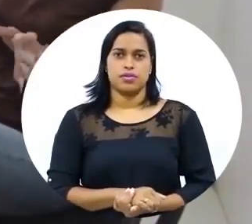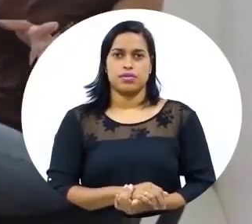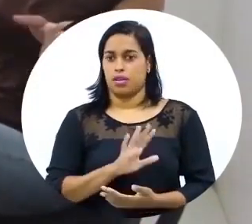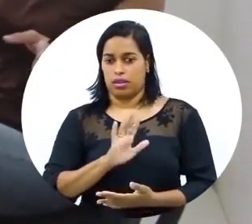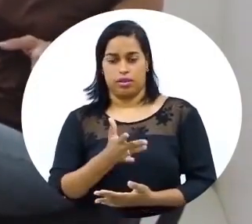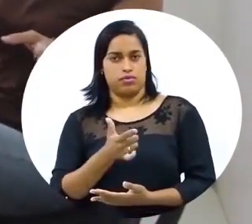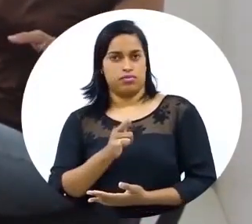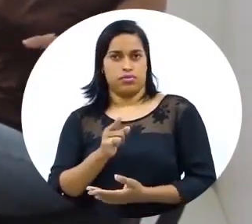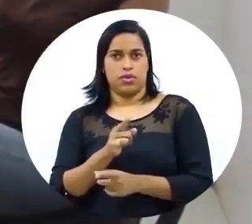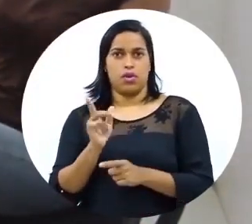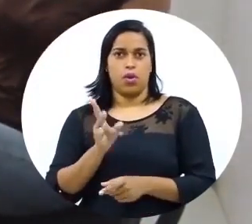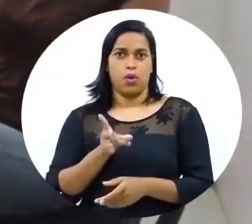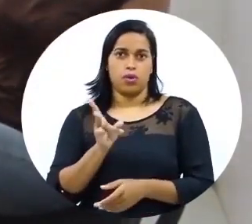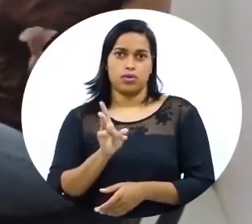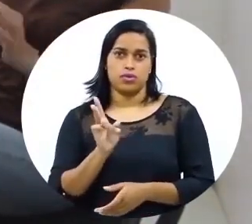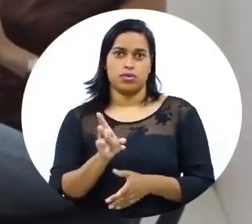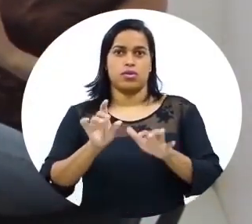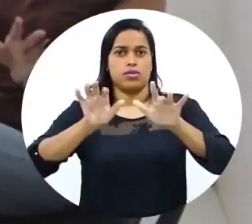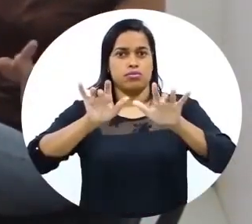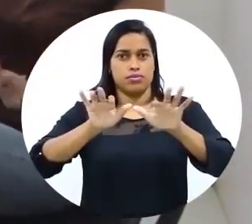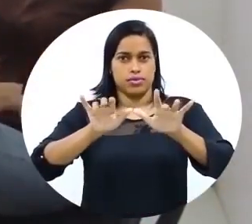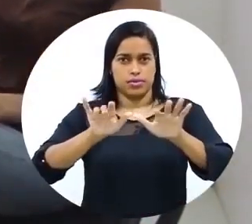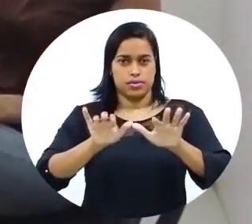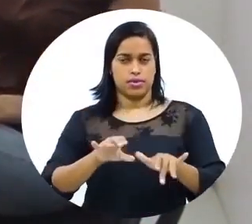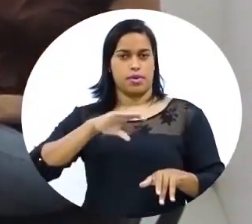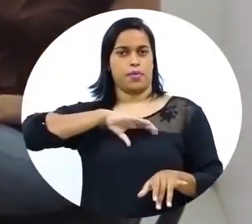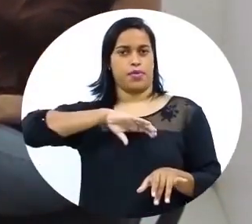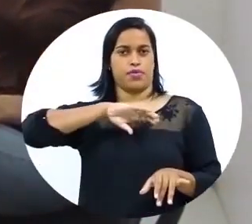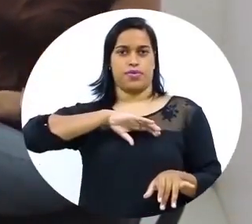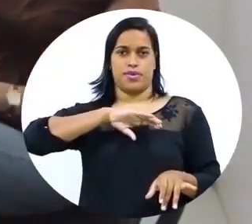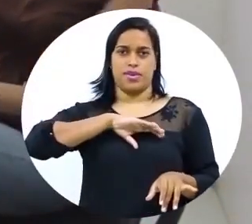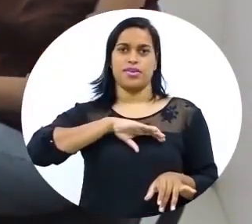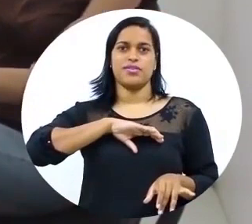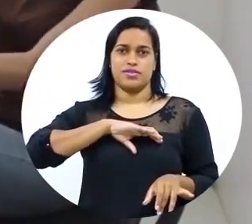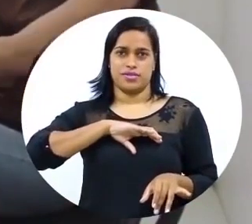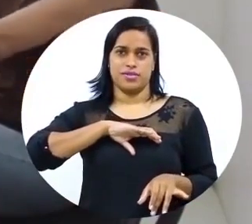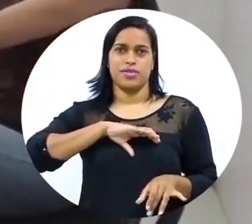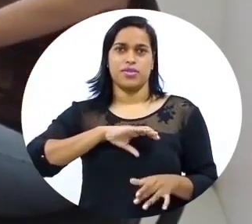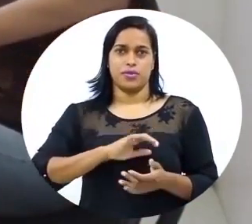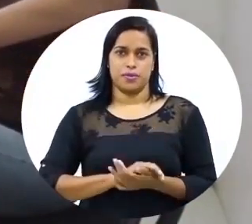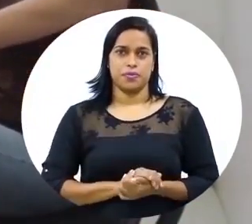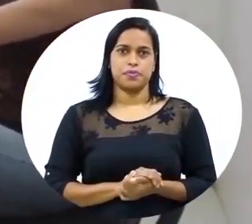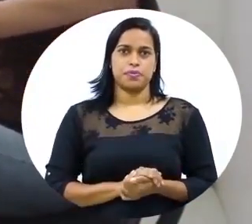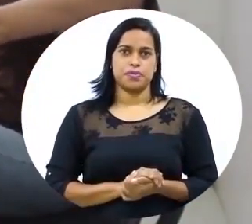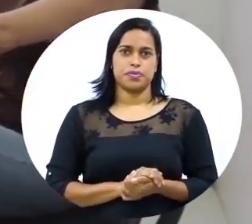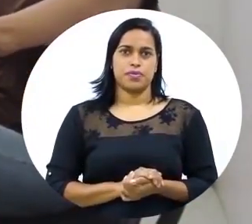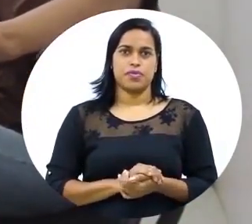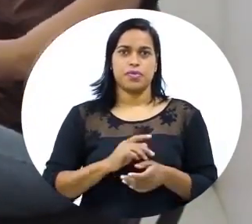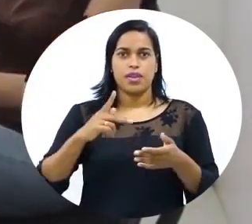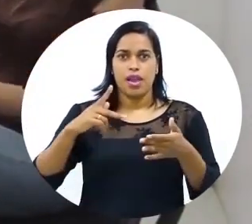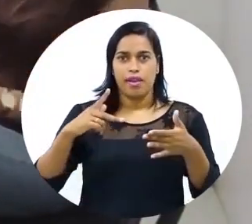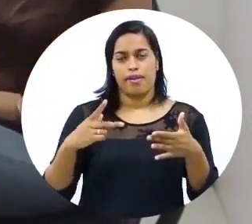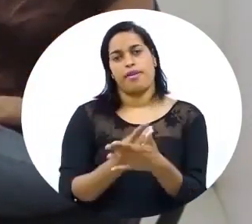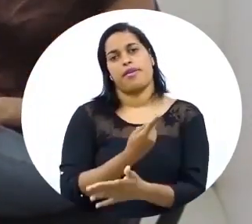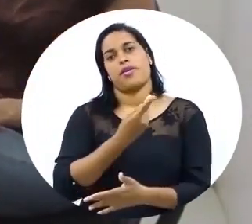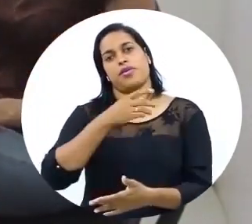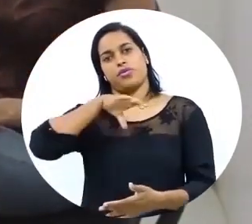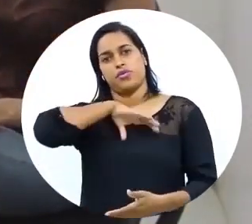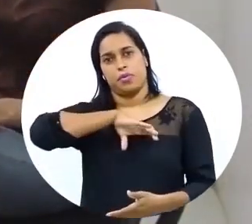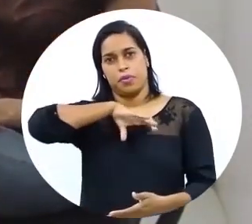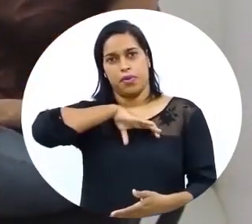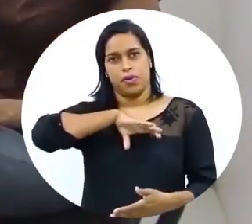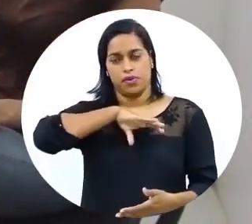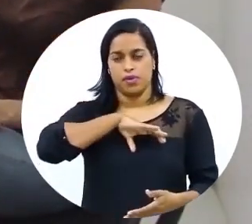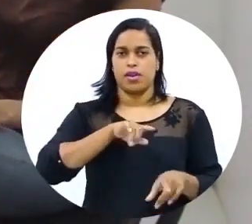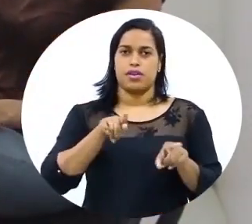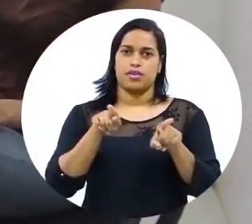continuo mais, a ortografia. Língua Né? portuguesa. Língua portuguesa, o famoso nosso dia a dia, né?